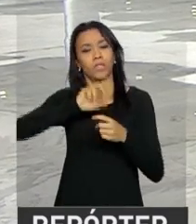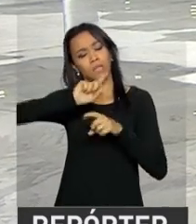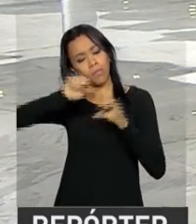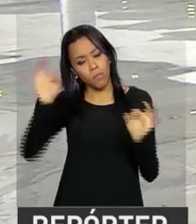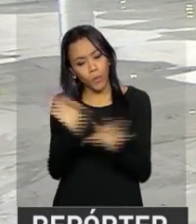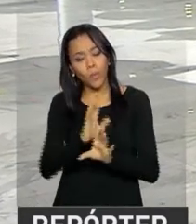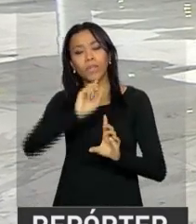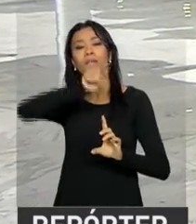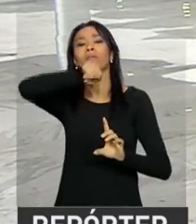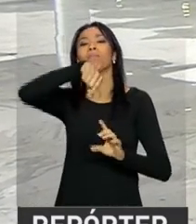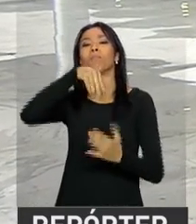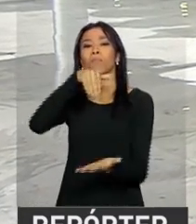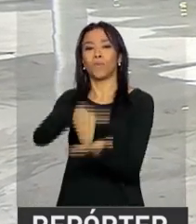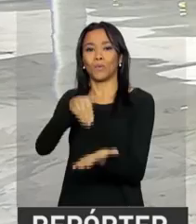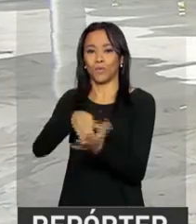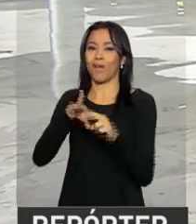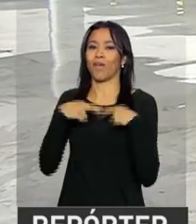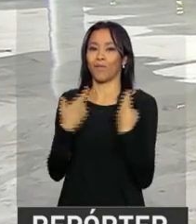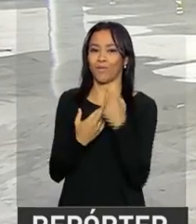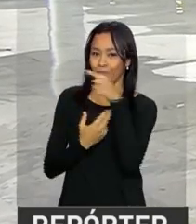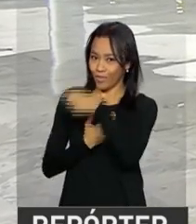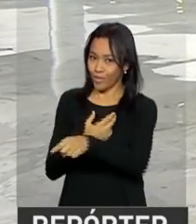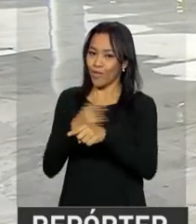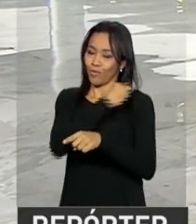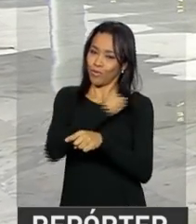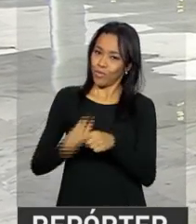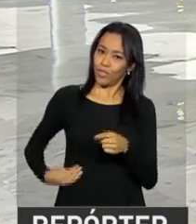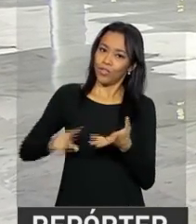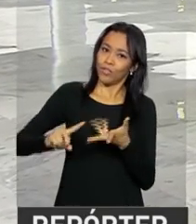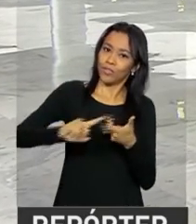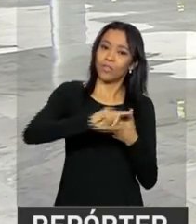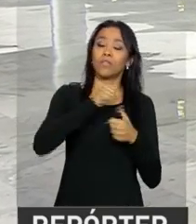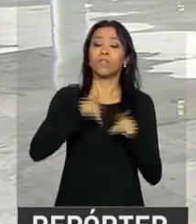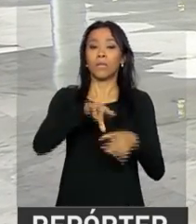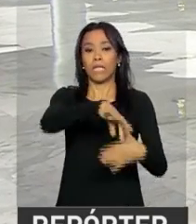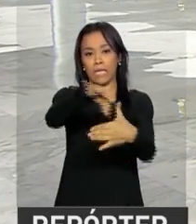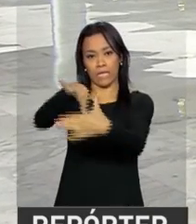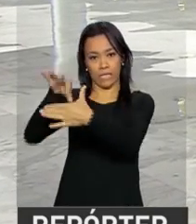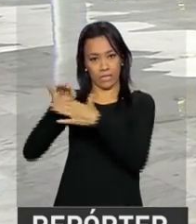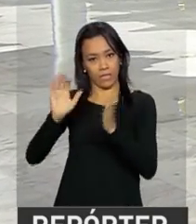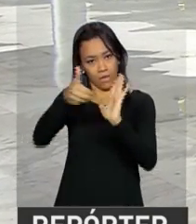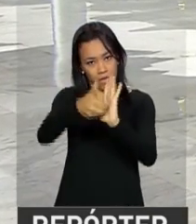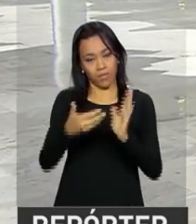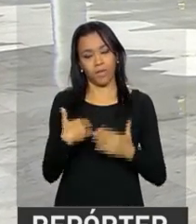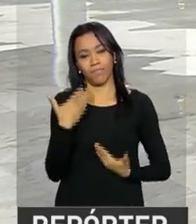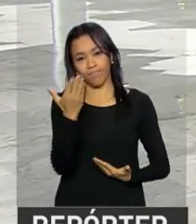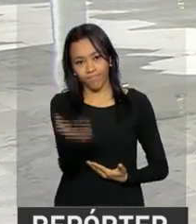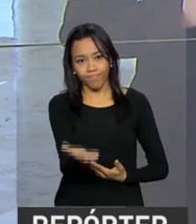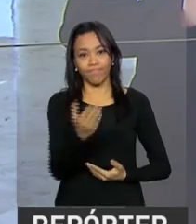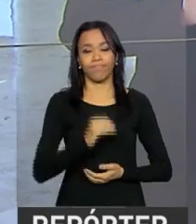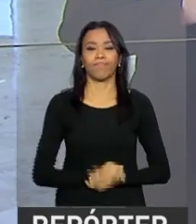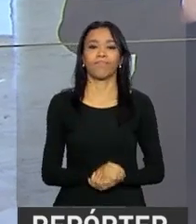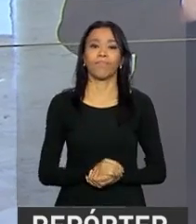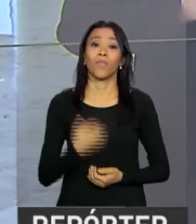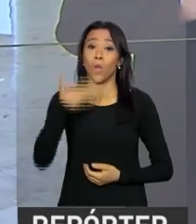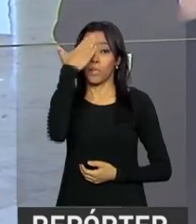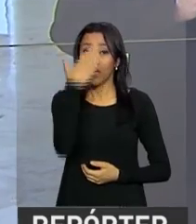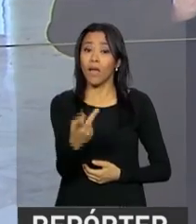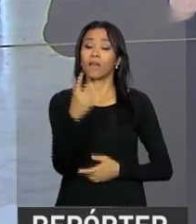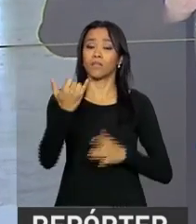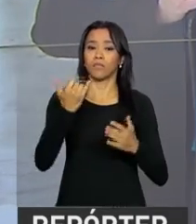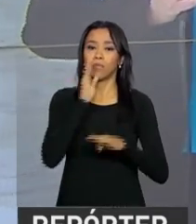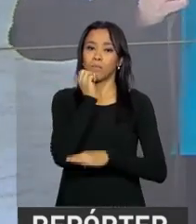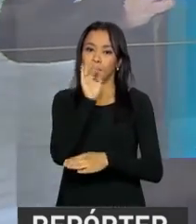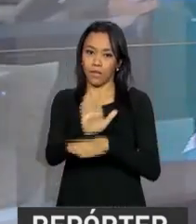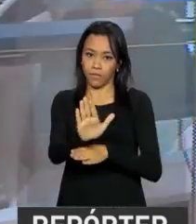segue para o palácio da alvorada para a reunião com os ministros e líderes da câmara dos deputados é como você josé luiz obrigado a isso o boa tarde pra